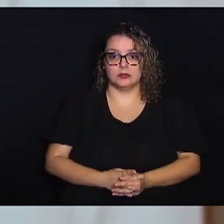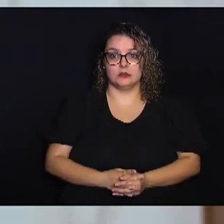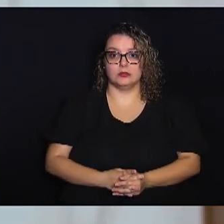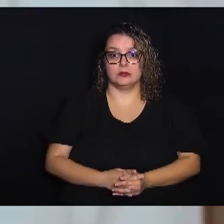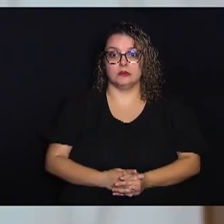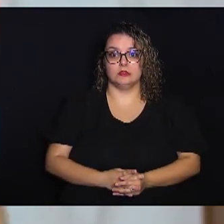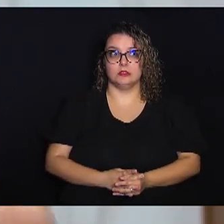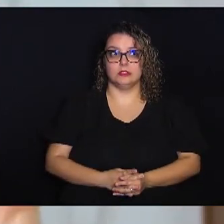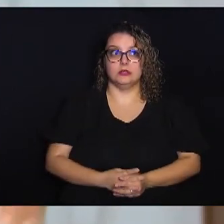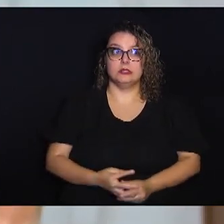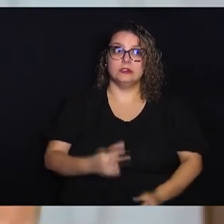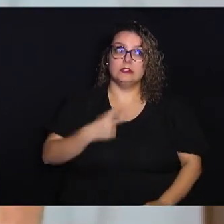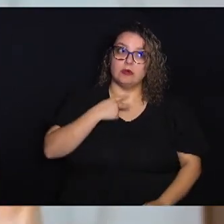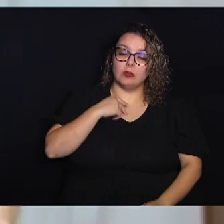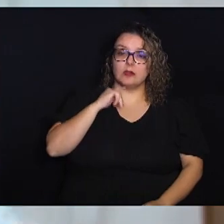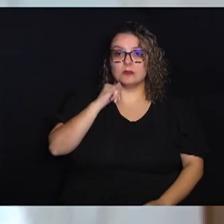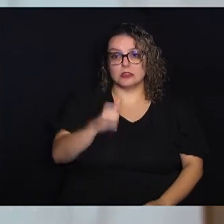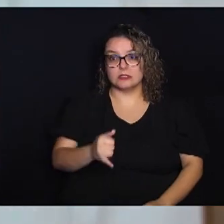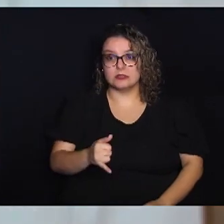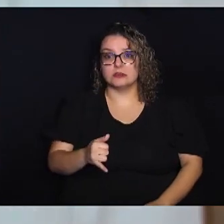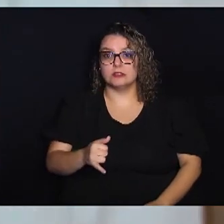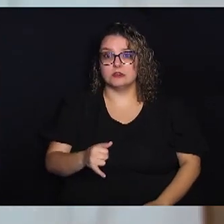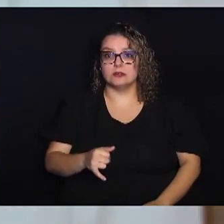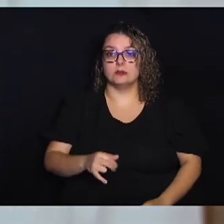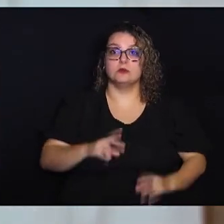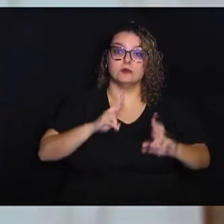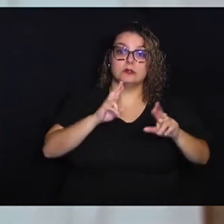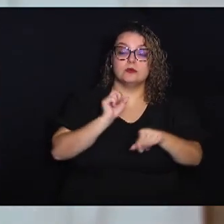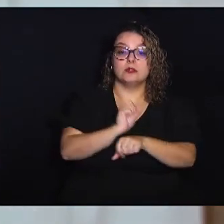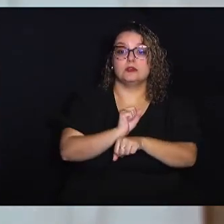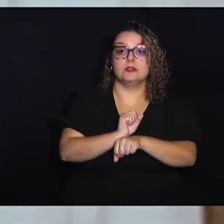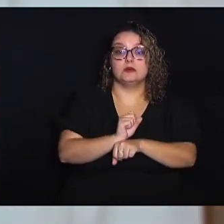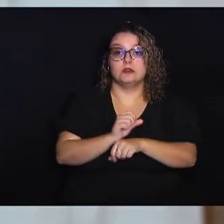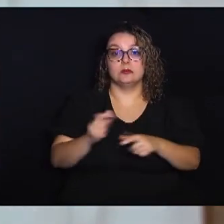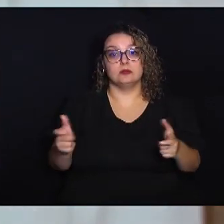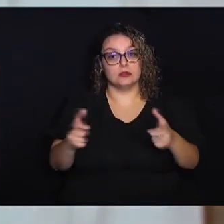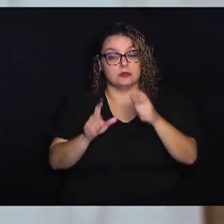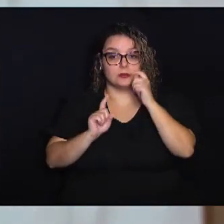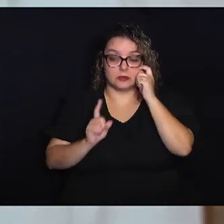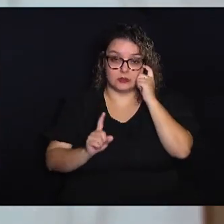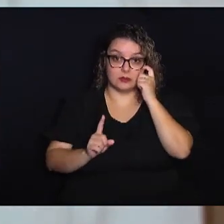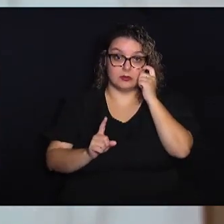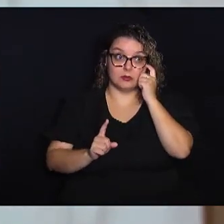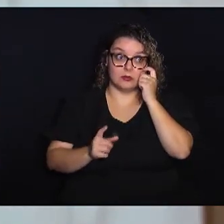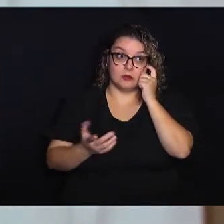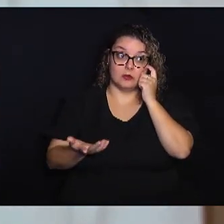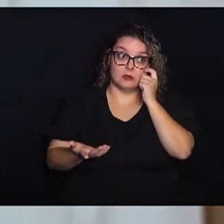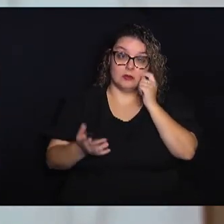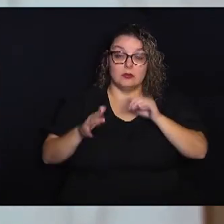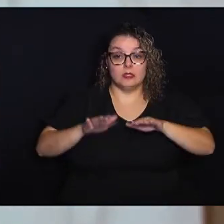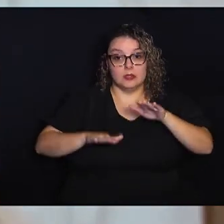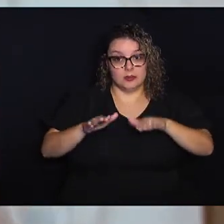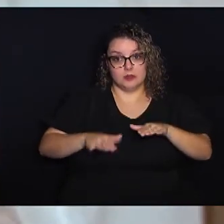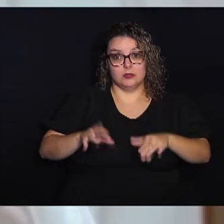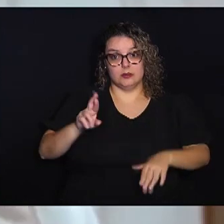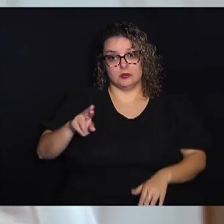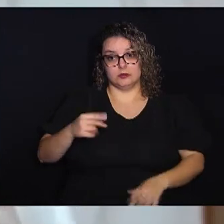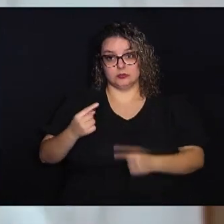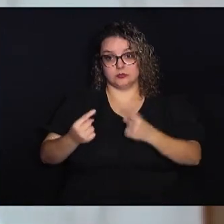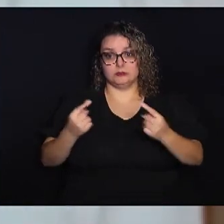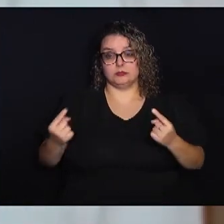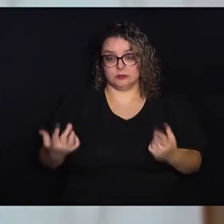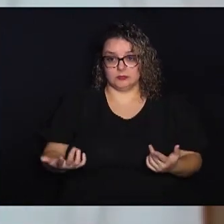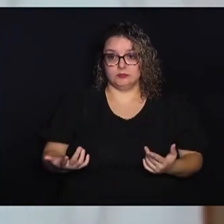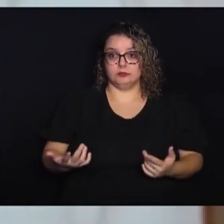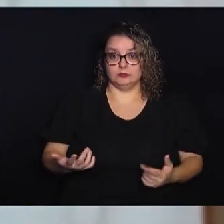não posso dizer que a gente espere ou aguarde que isso vá reduzir, né? Porque vai depender da causa de cada situação.